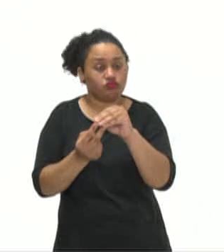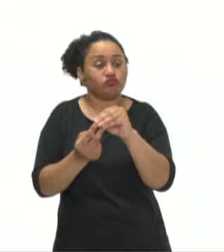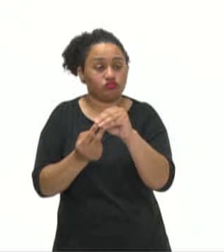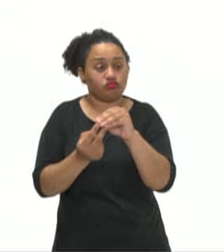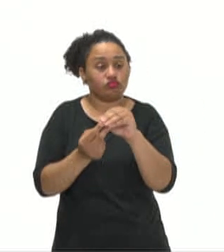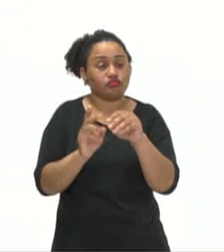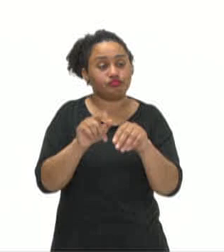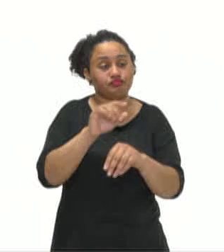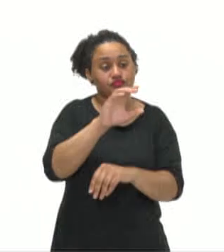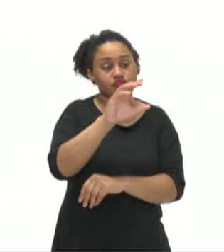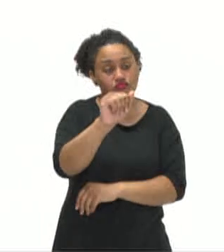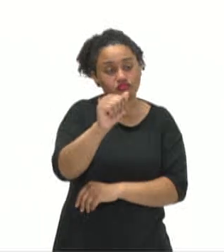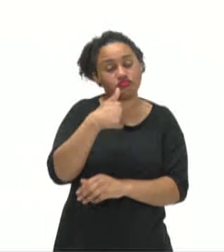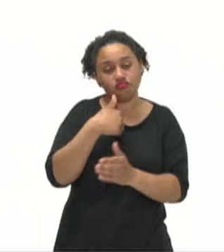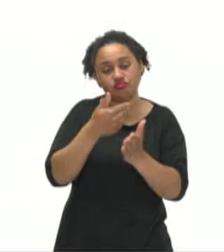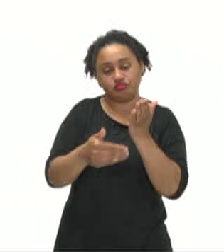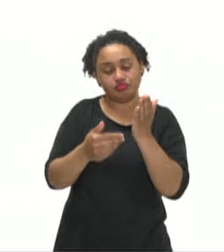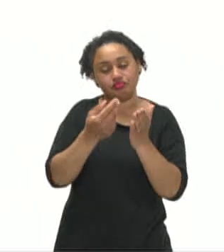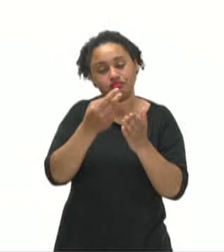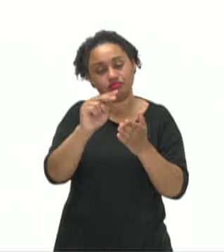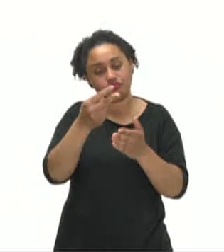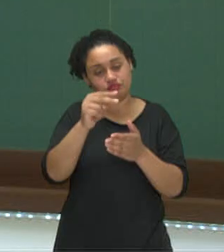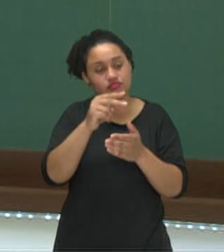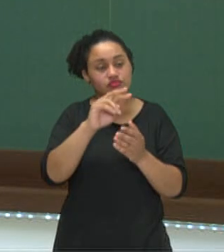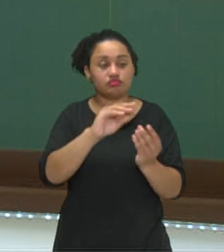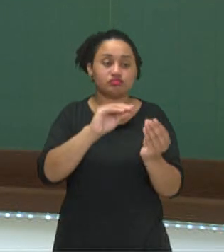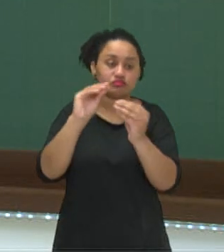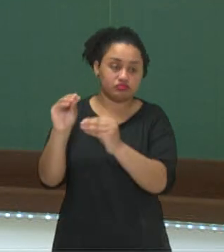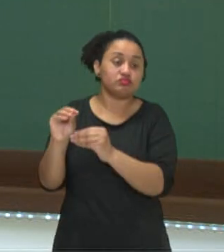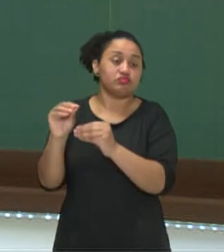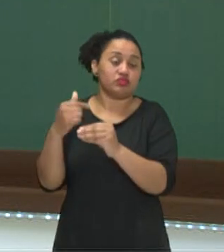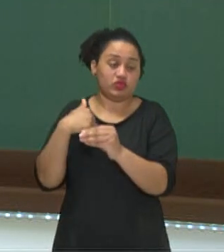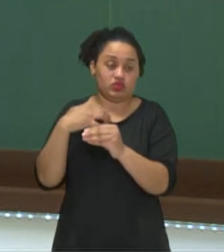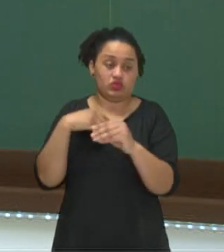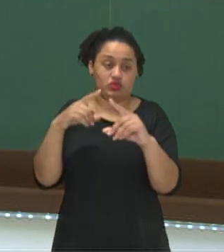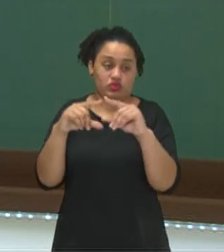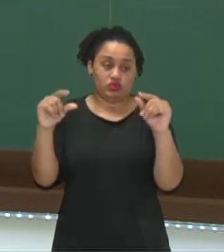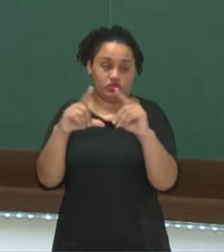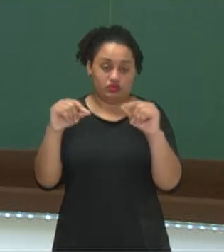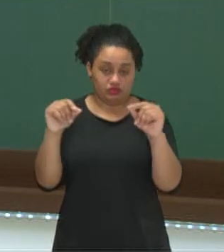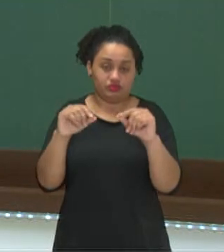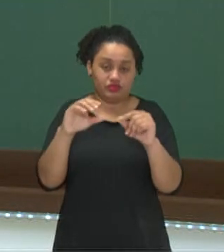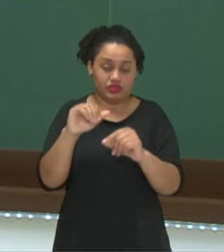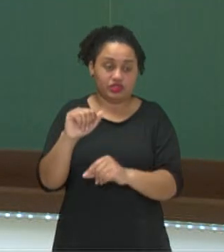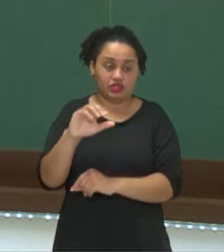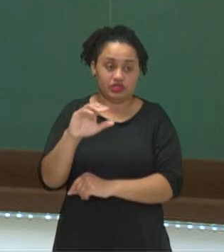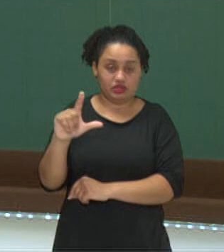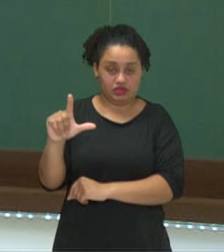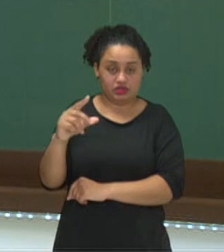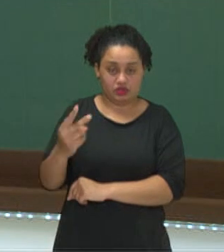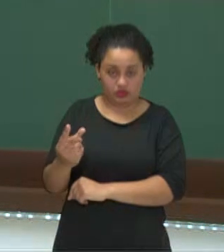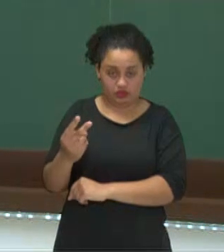o cálcio que perdeu 2 elétrons, fórmula molecular aqui, cloreto de cálcio.